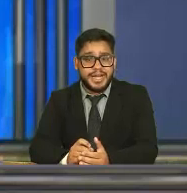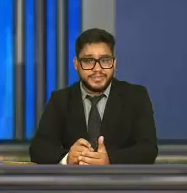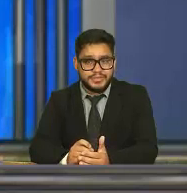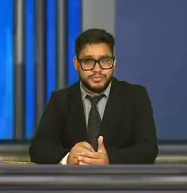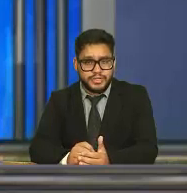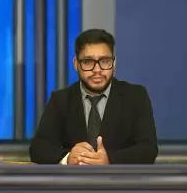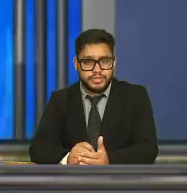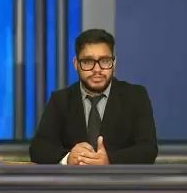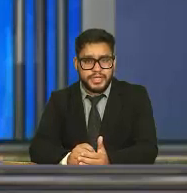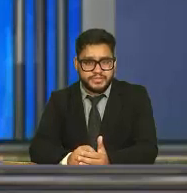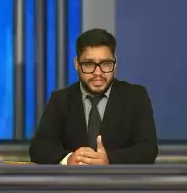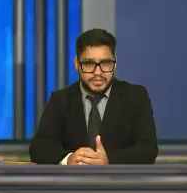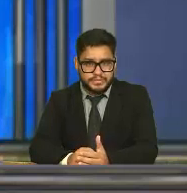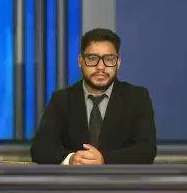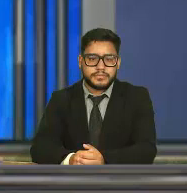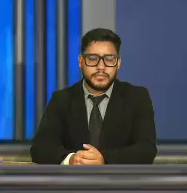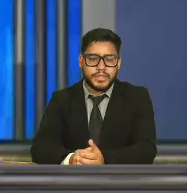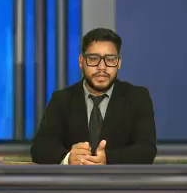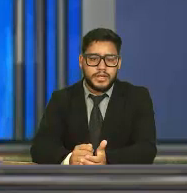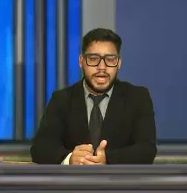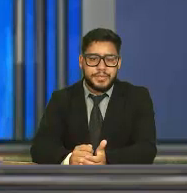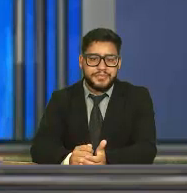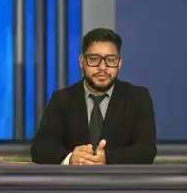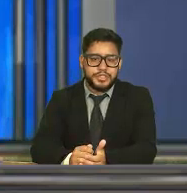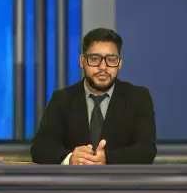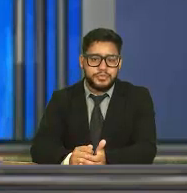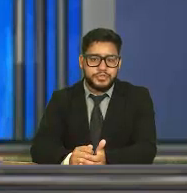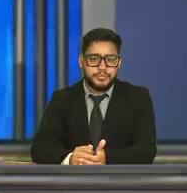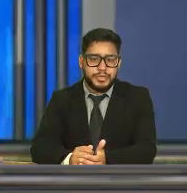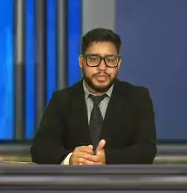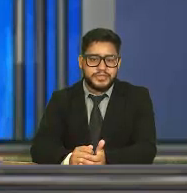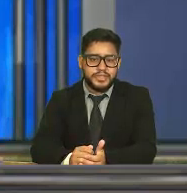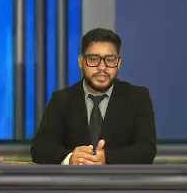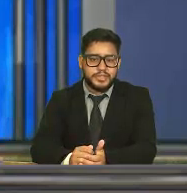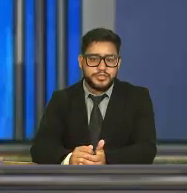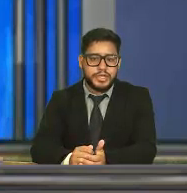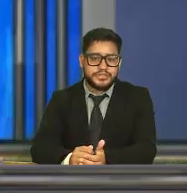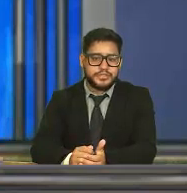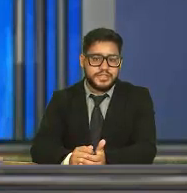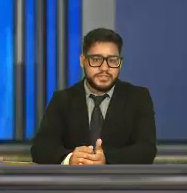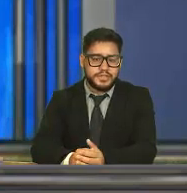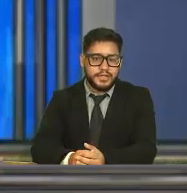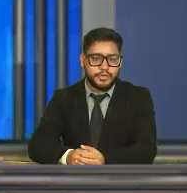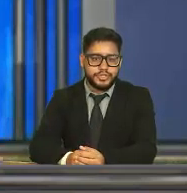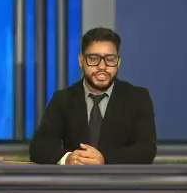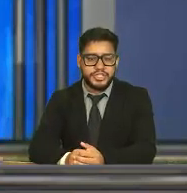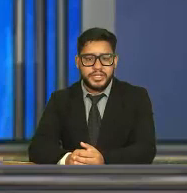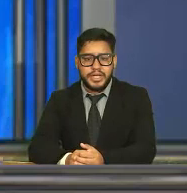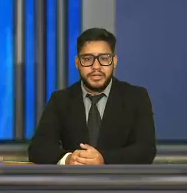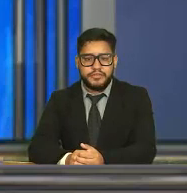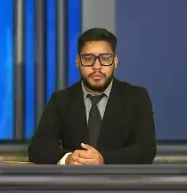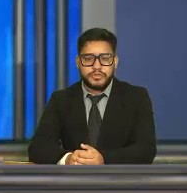em massa dos moradores de Praia Seca. A Prefeitura de Búzios, por meio da Secretaria de Educação, Ciência e